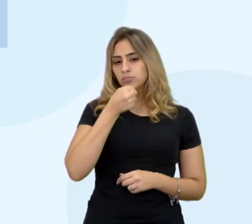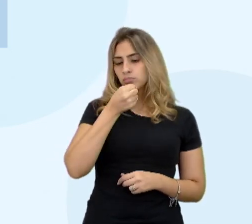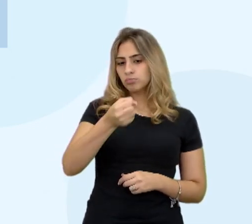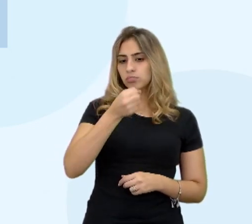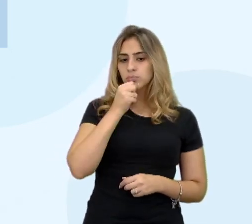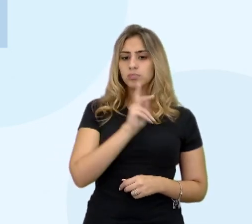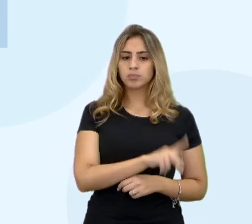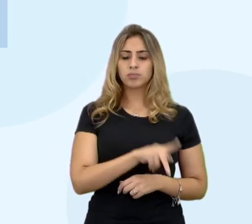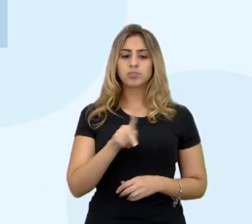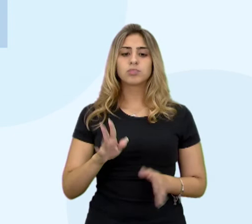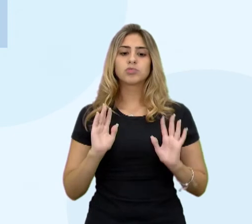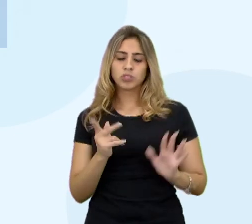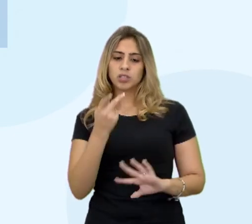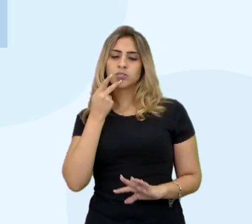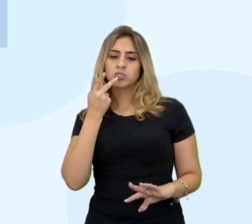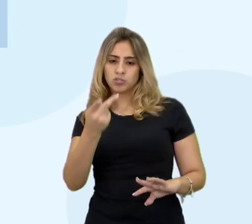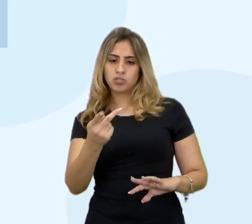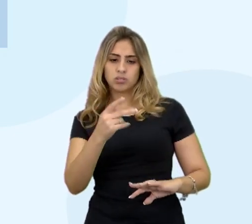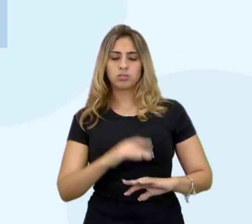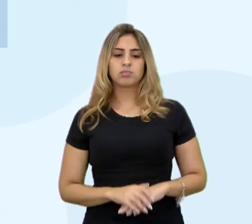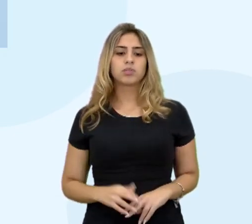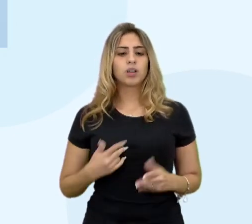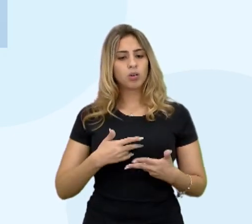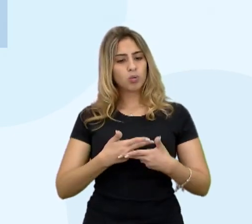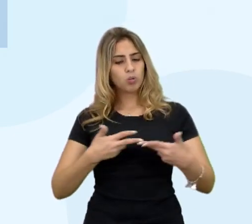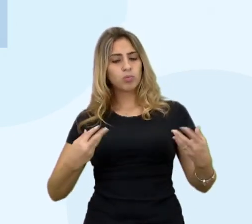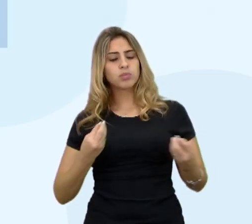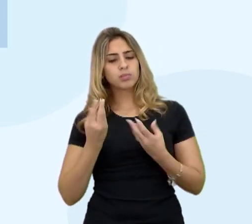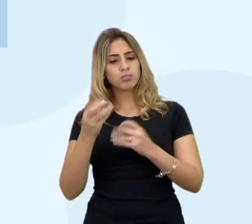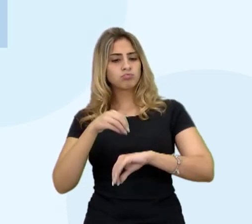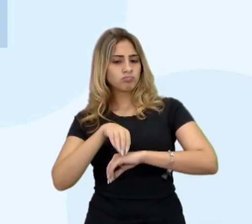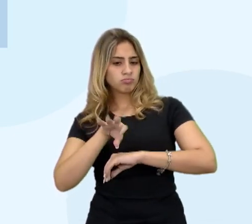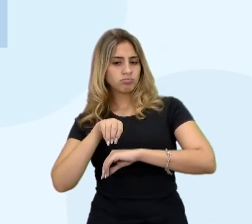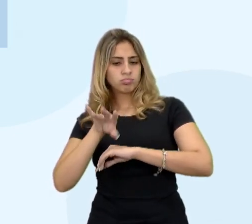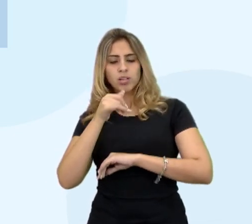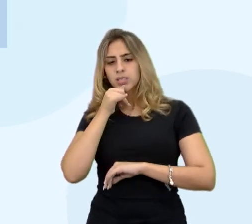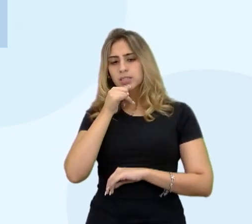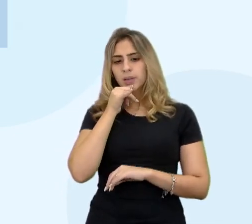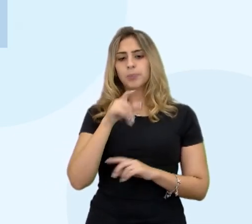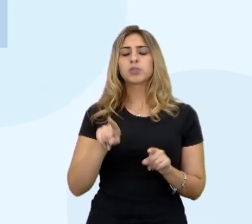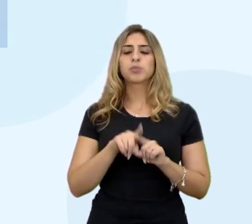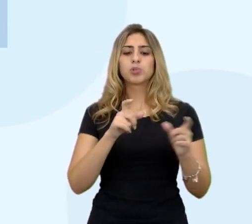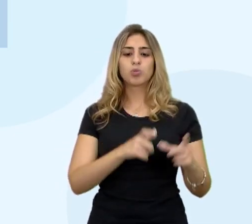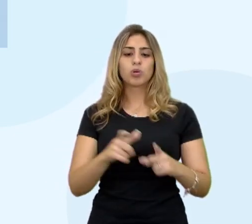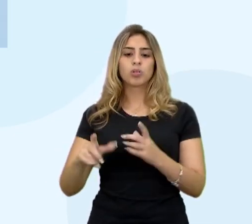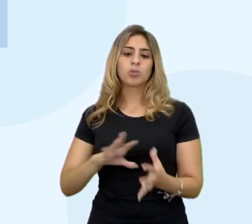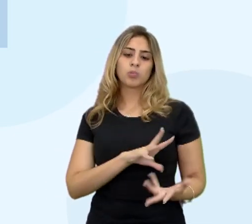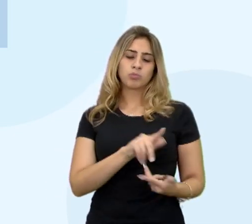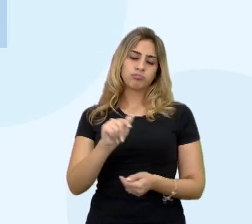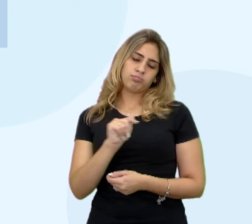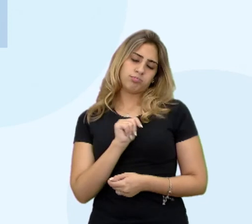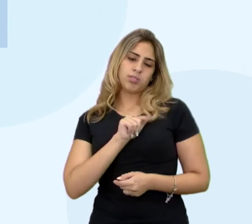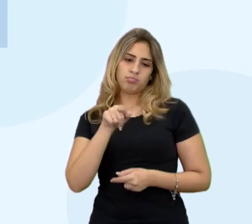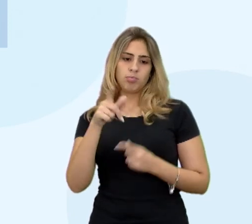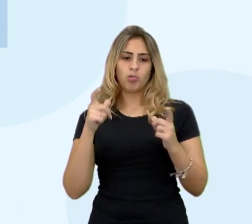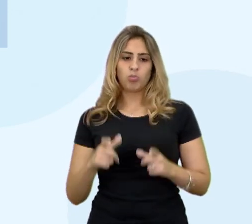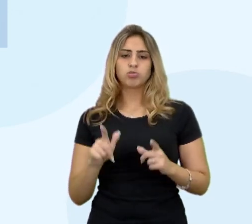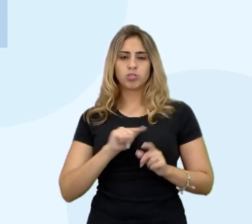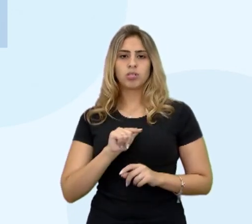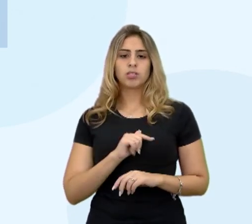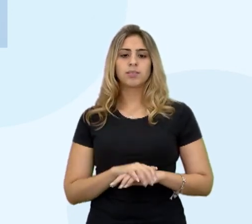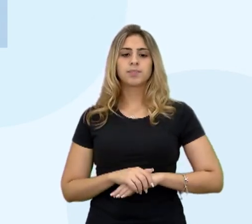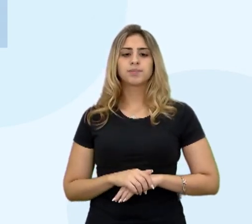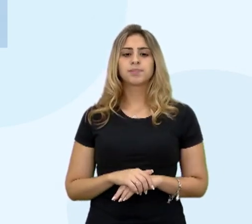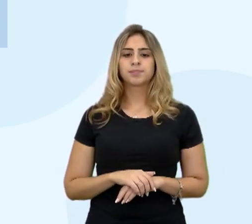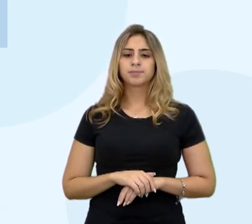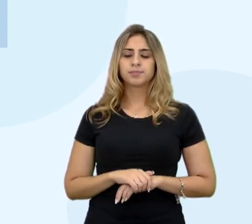aula do professor Giba já disse pra gente, né? Ela deu alguns exemplos dos lugares aí no mundo onde tem essas usinas, né?